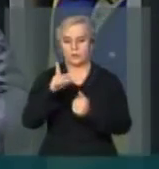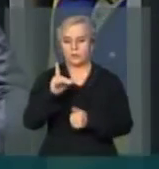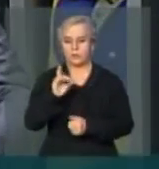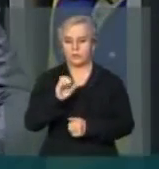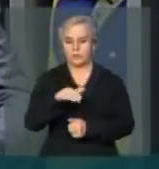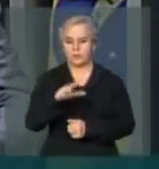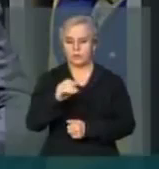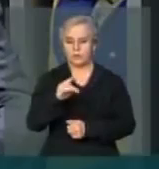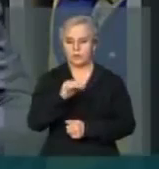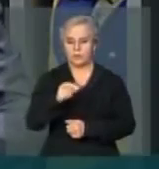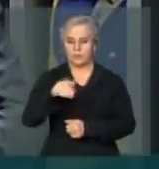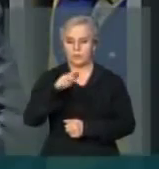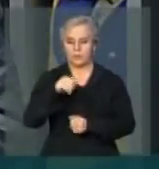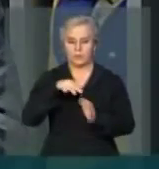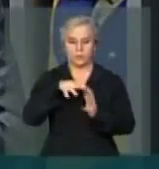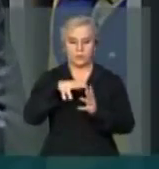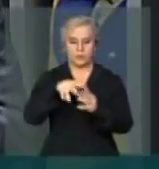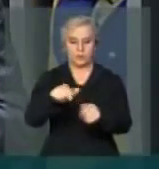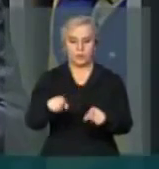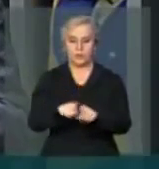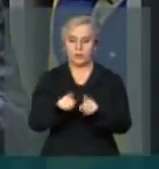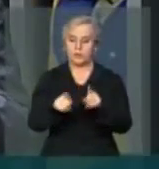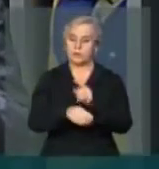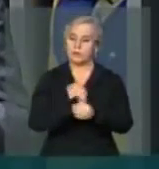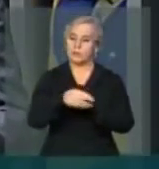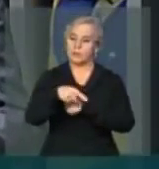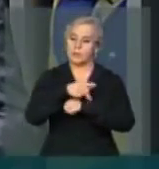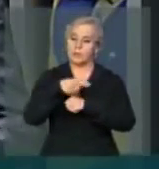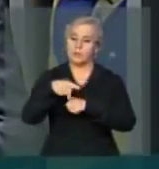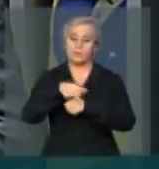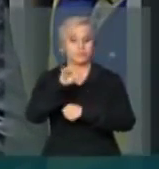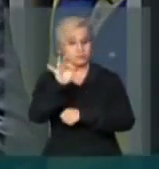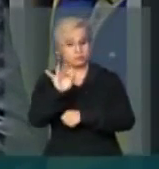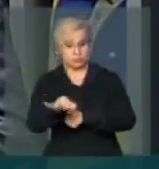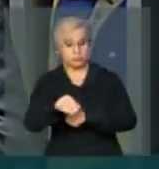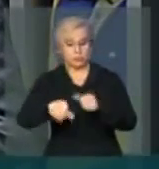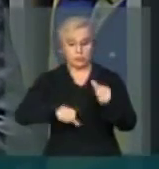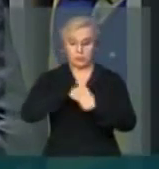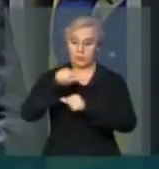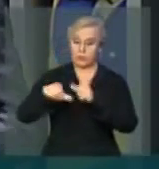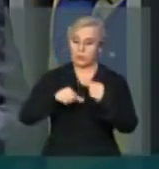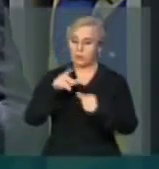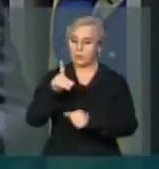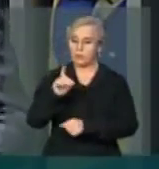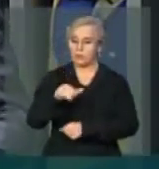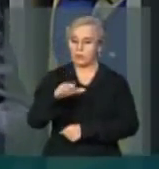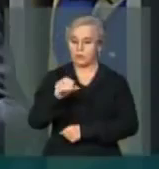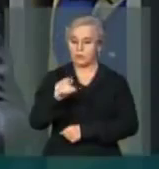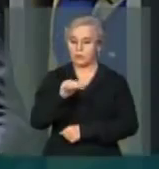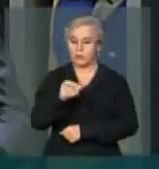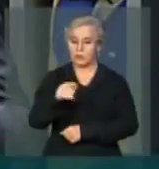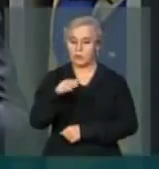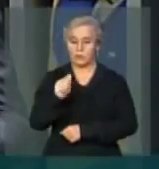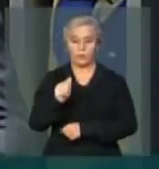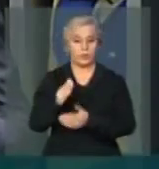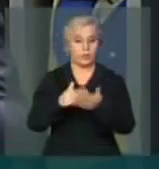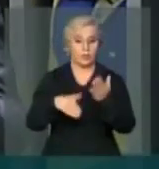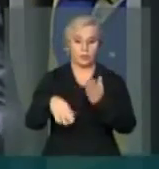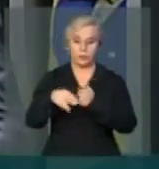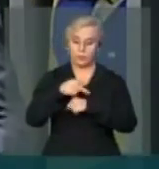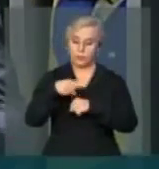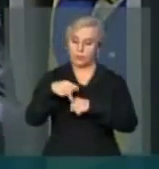que deram certo, que se constituíram em democracias e que se desenvolveram, todos eles